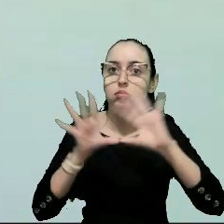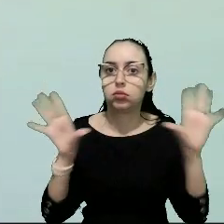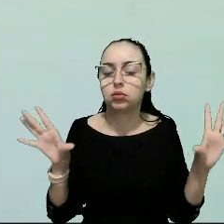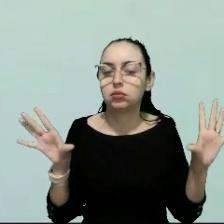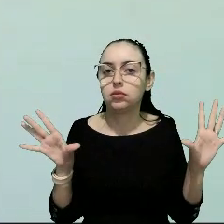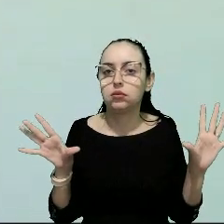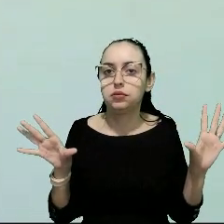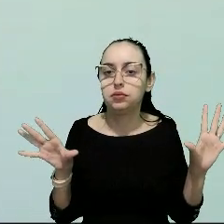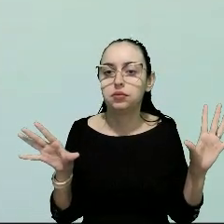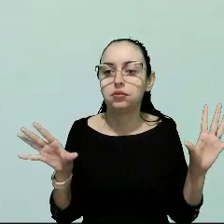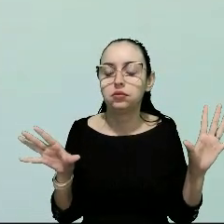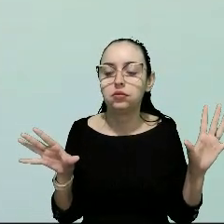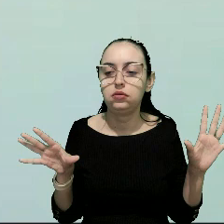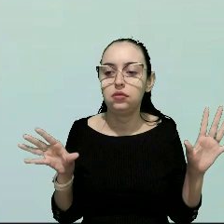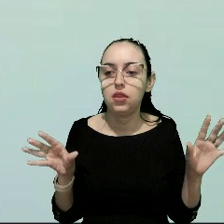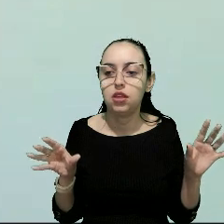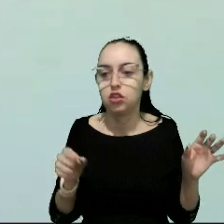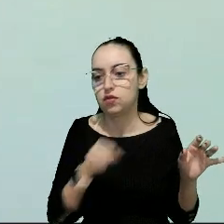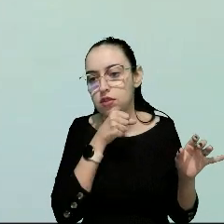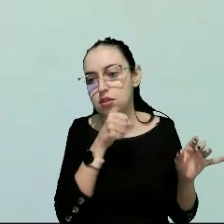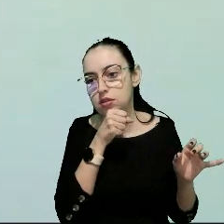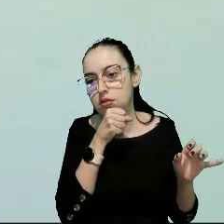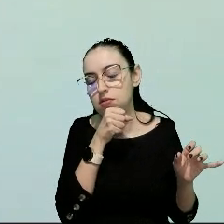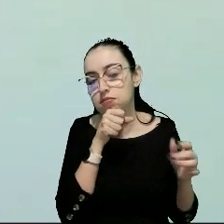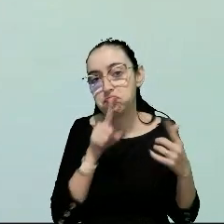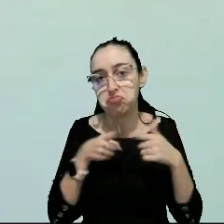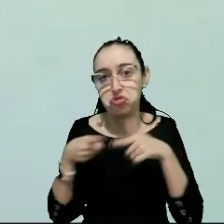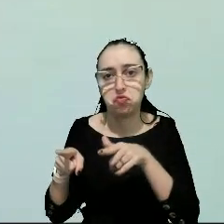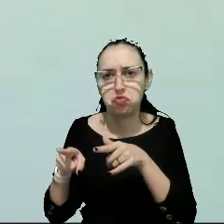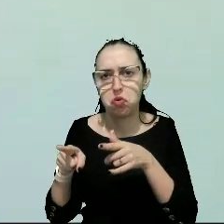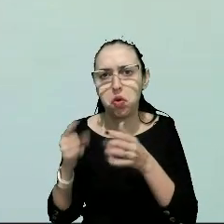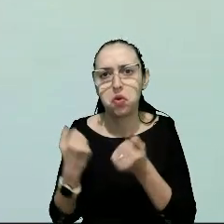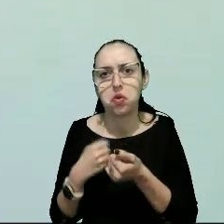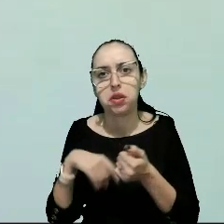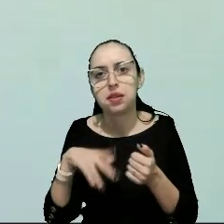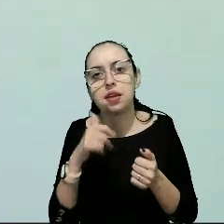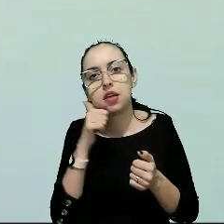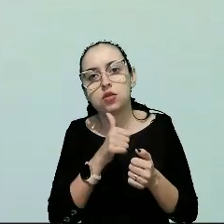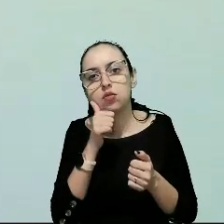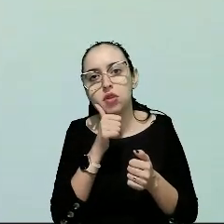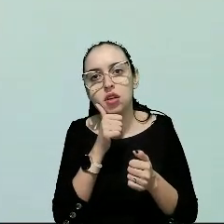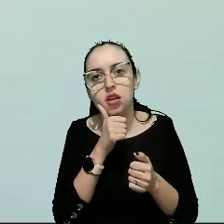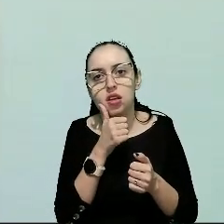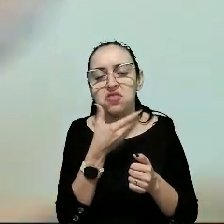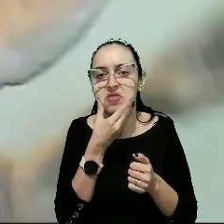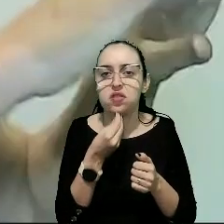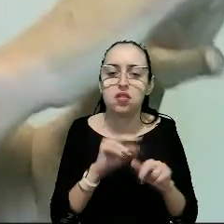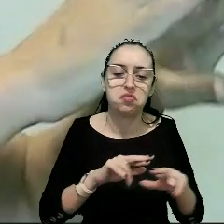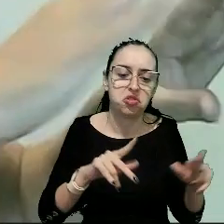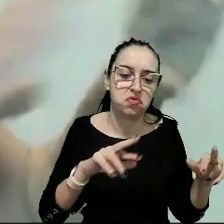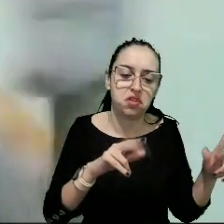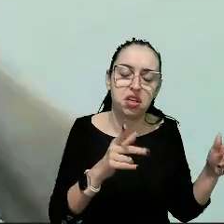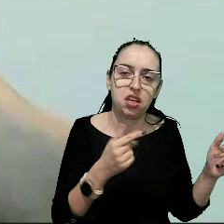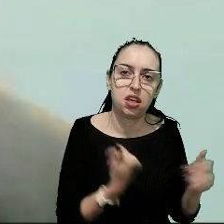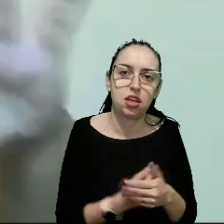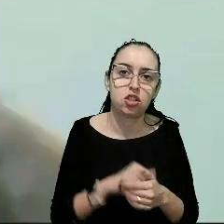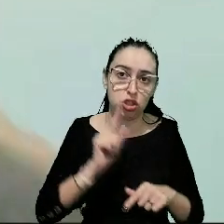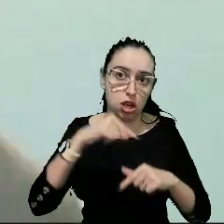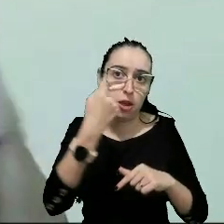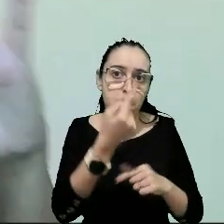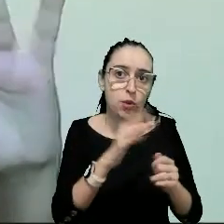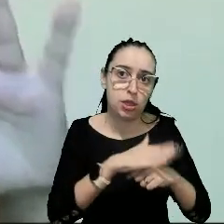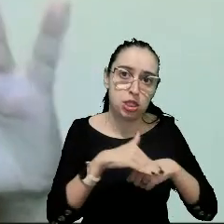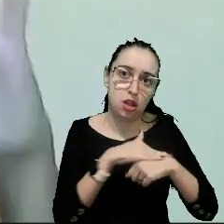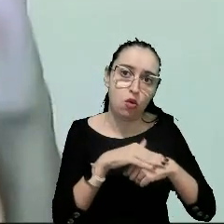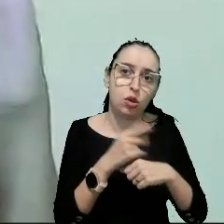de liberdade, inclusive de envelhecer, é uma questão para as mulheres. Para os homens são outras questões que eu posso falar na